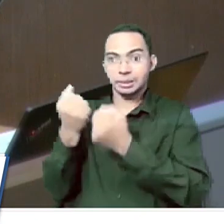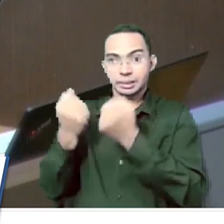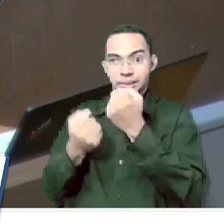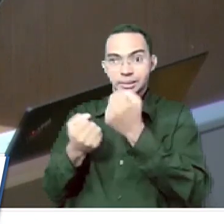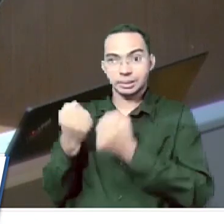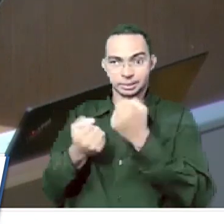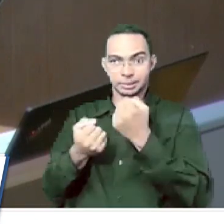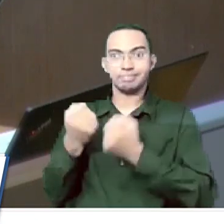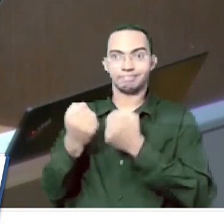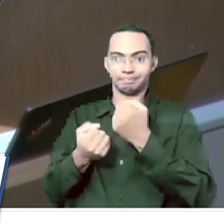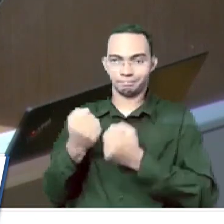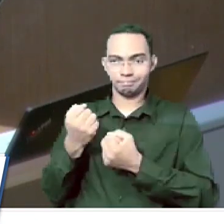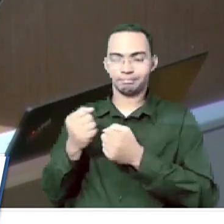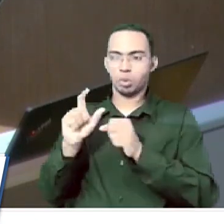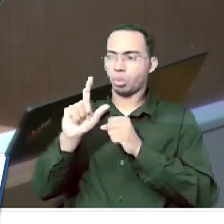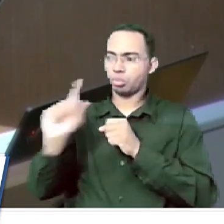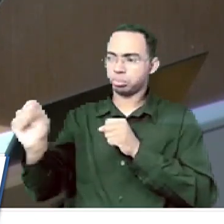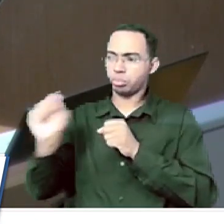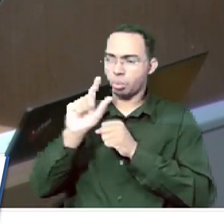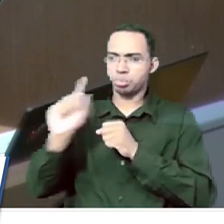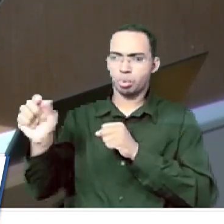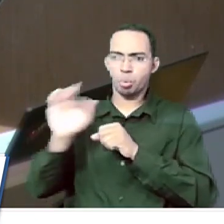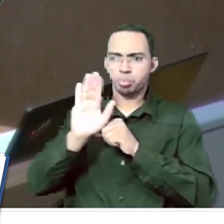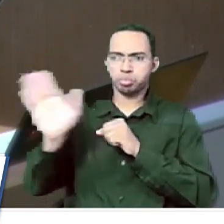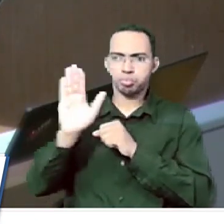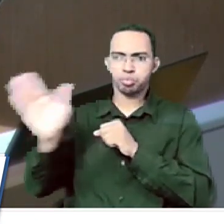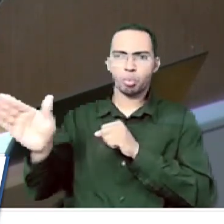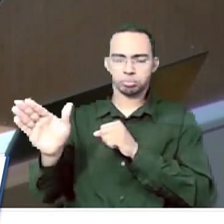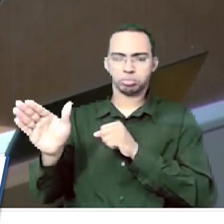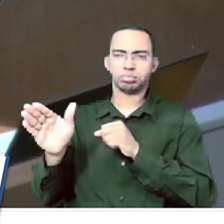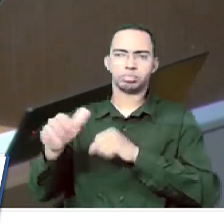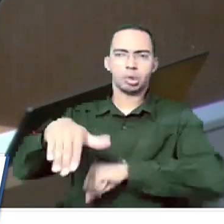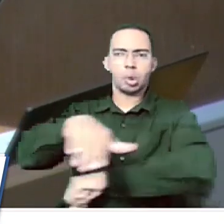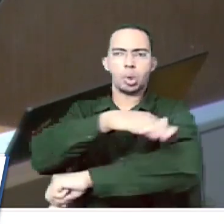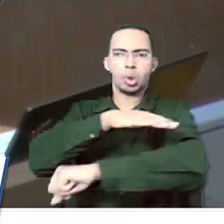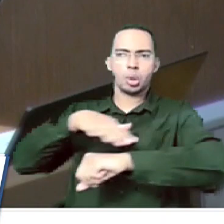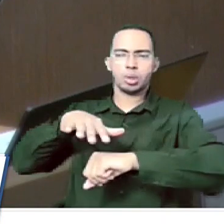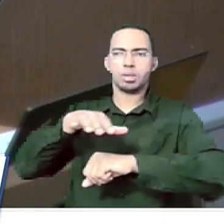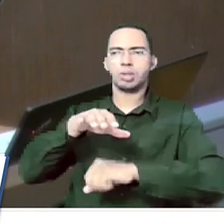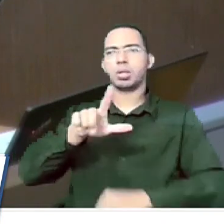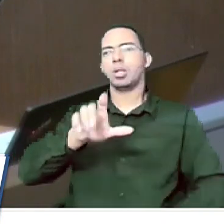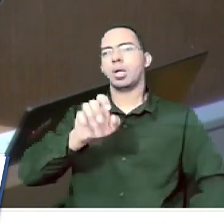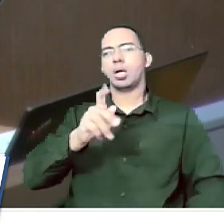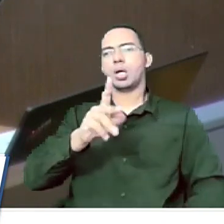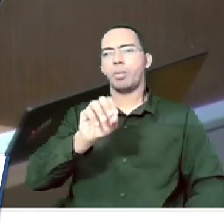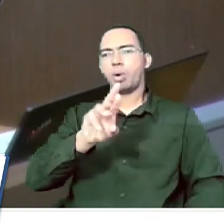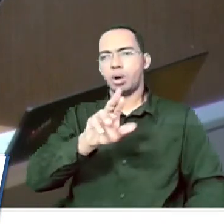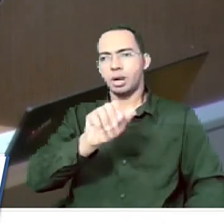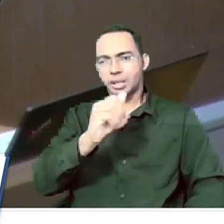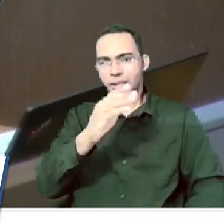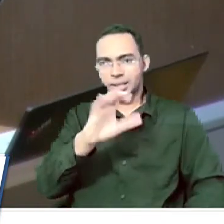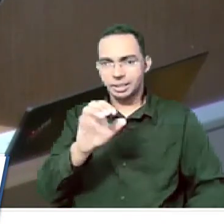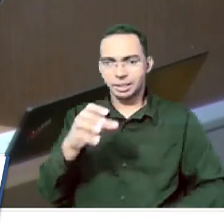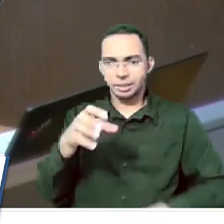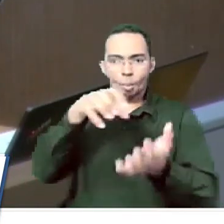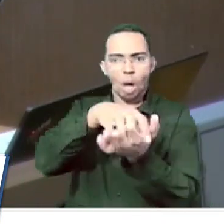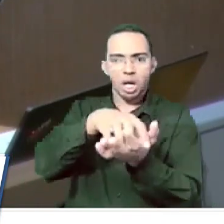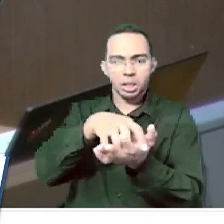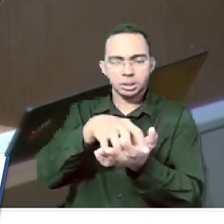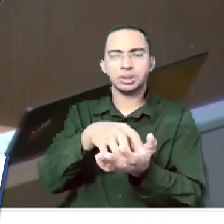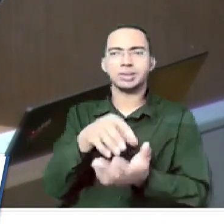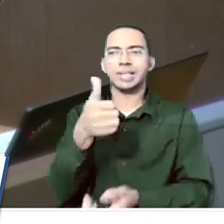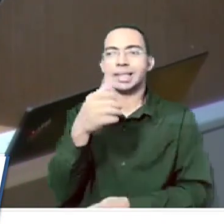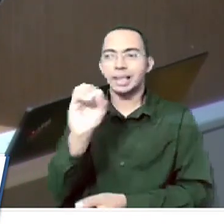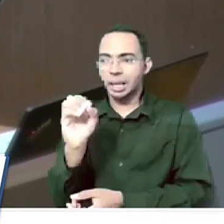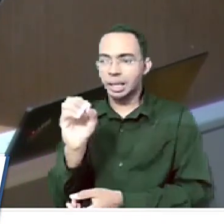que saem da região ali do Leporace, em sentido centro, de cada 10 carros,